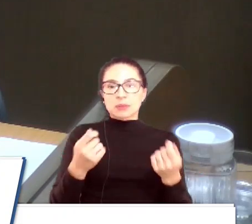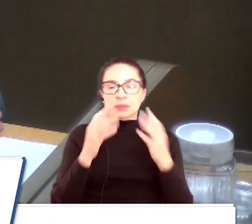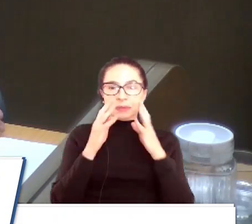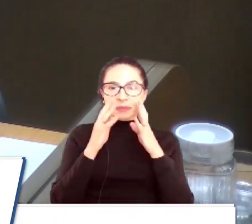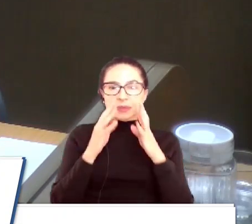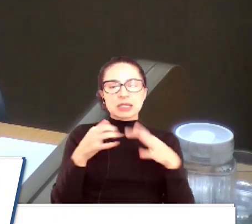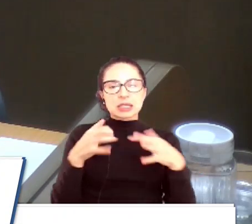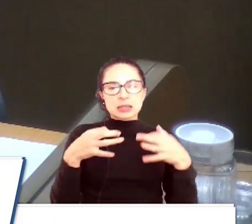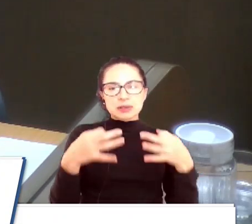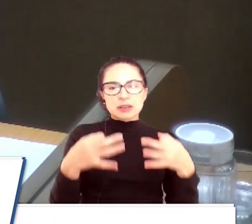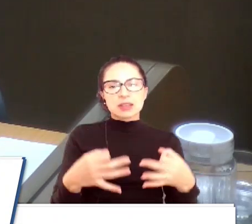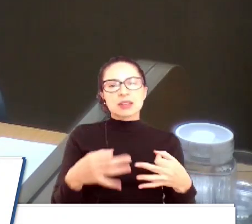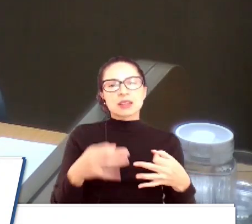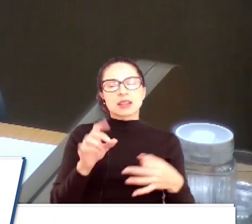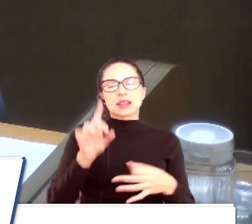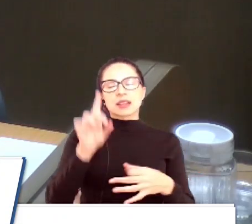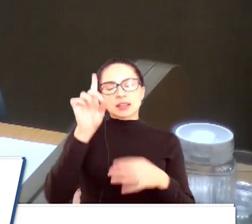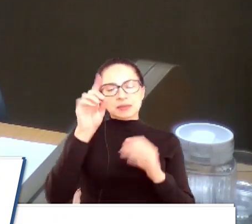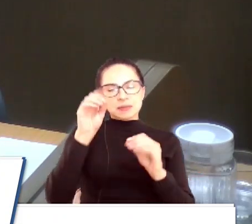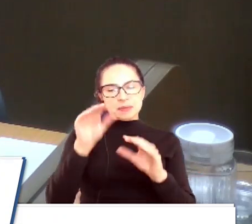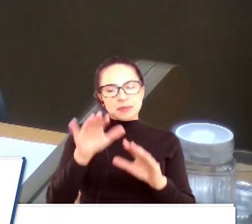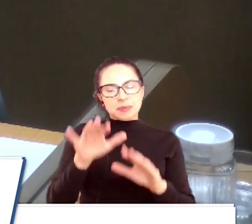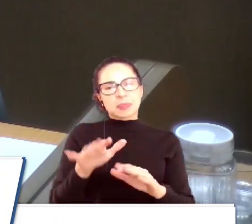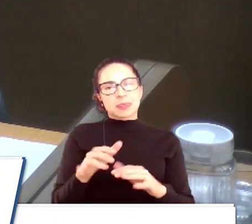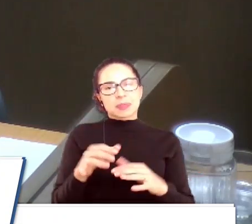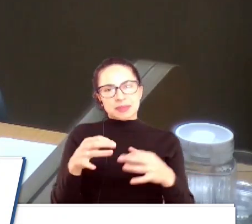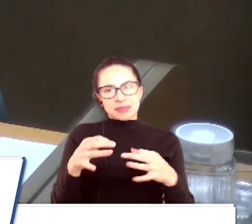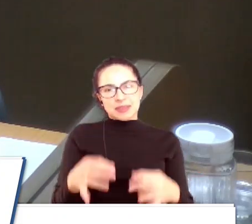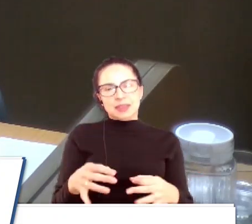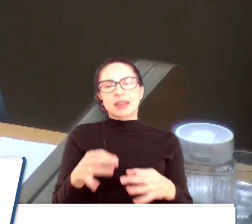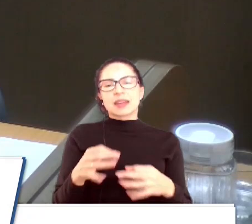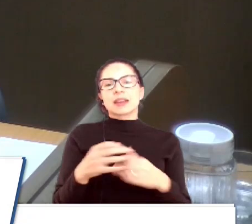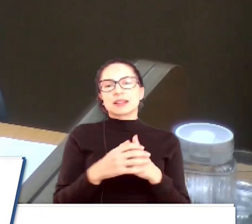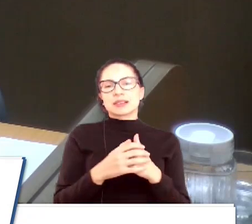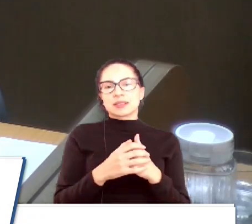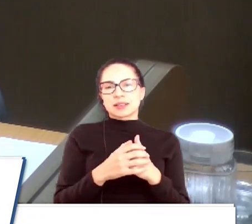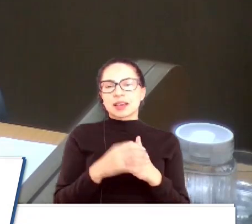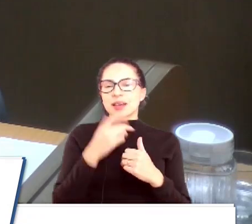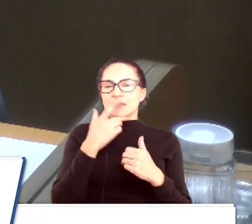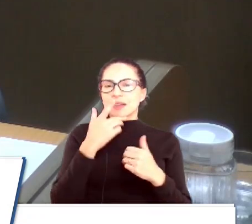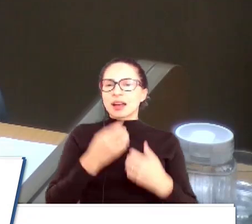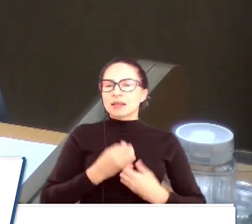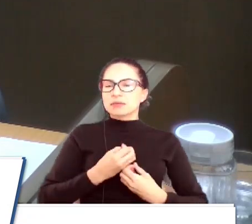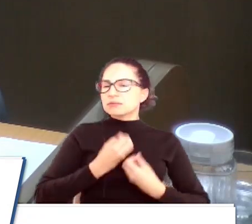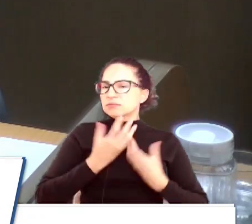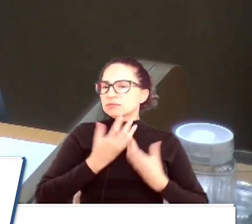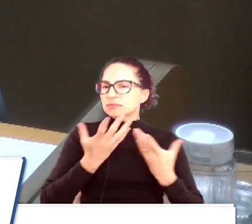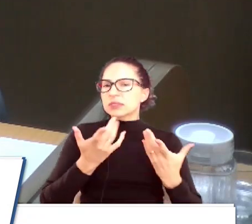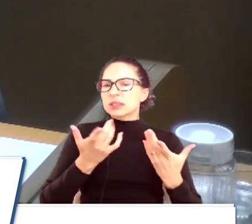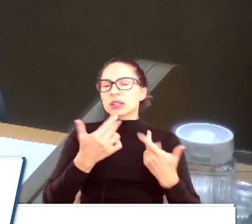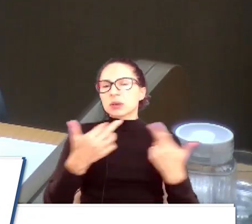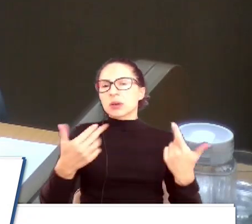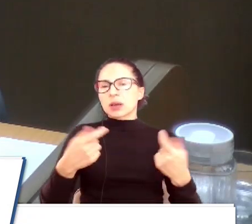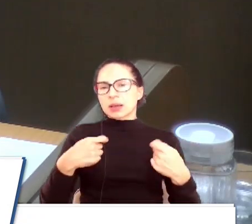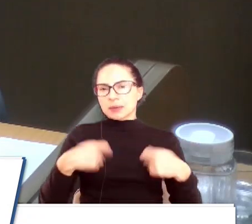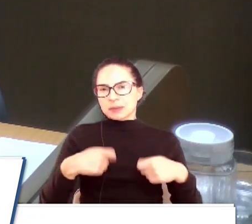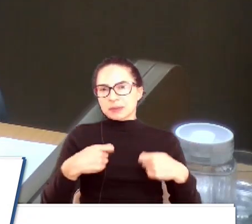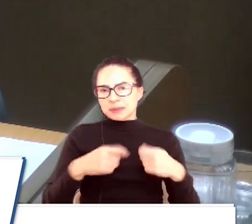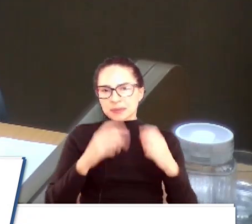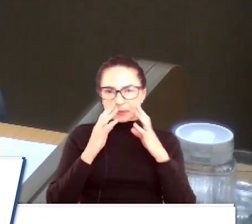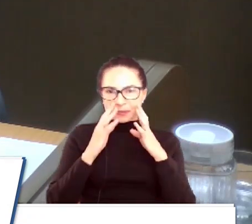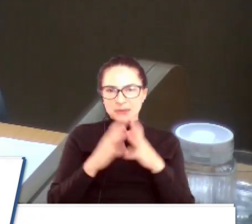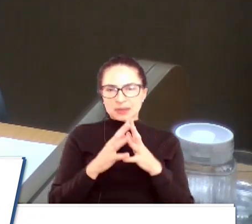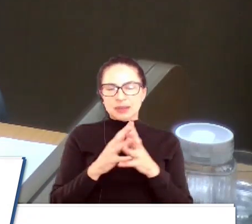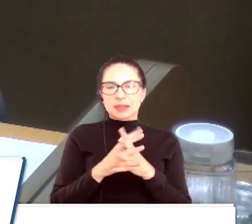certeza que o Espírito Santo te ajudou. Amém. Te iluminou a falar tudo aquilo que eu estava precisando de ouvir. Então,